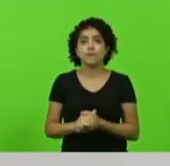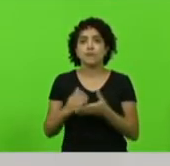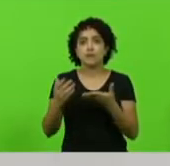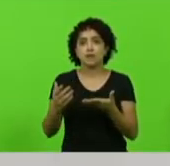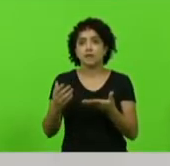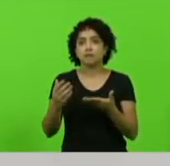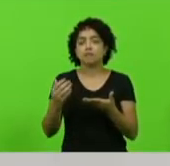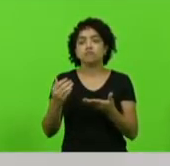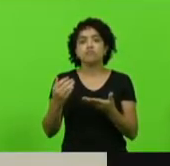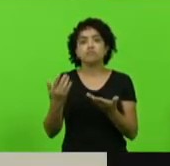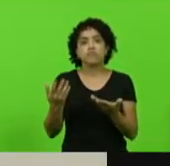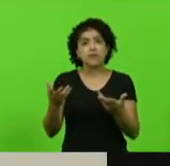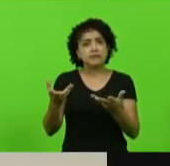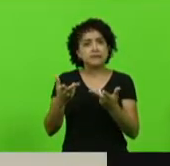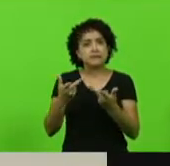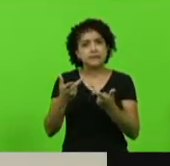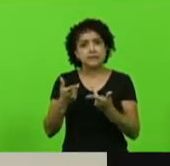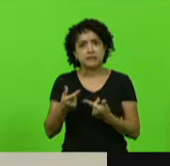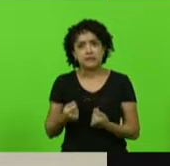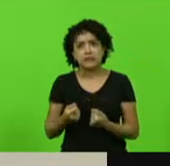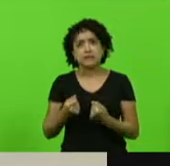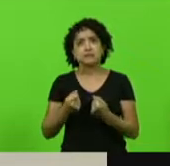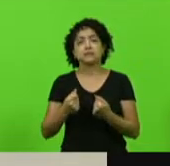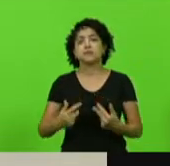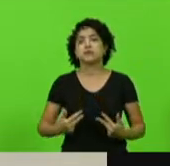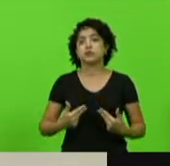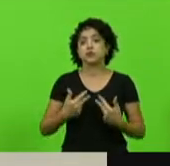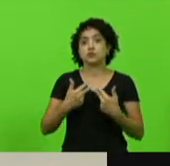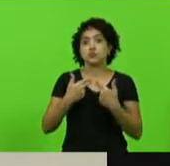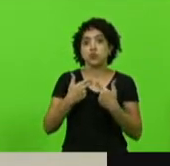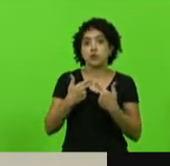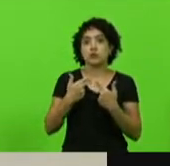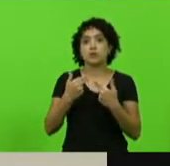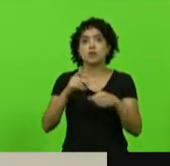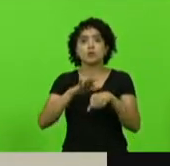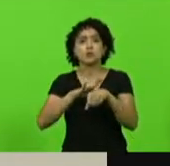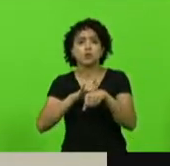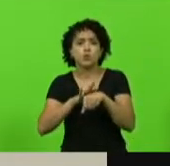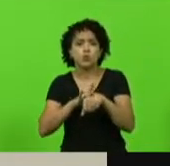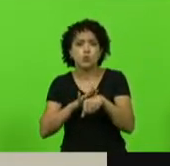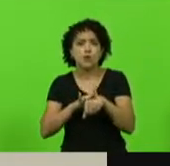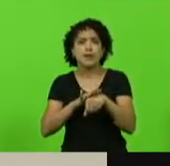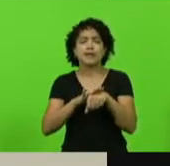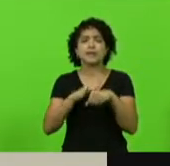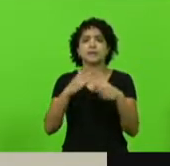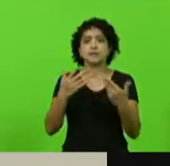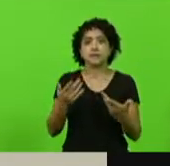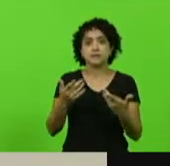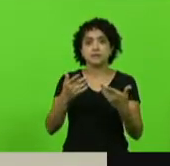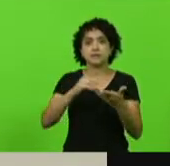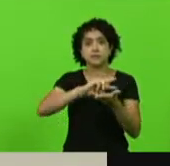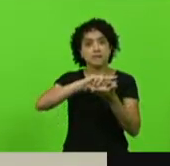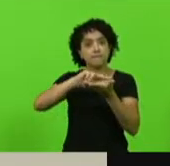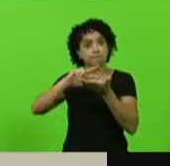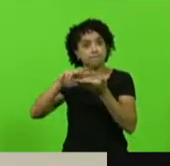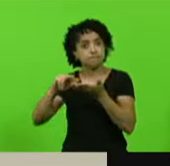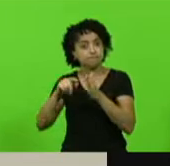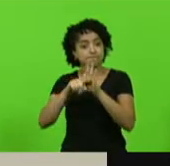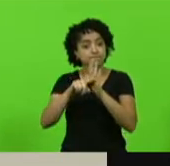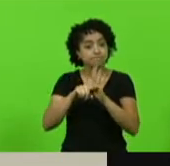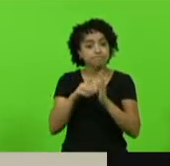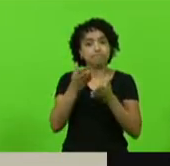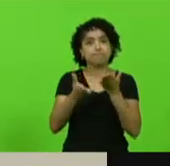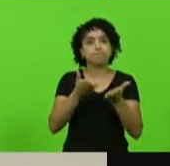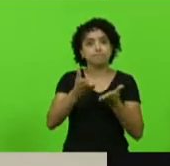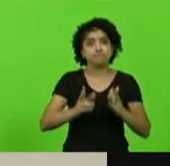cirurgião, especial atenção nas doenças crônicas e inflamatórias intestinais e no diagnóstico e tratamento do câncer